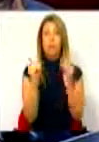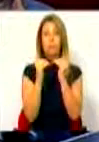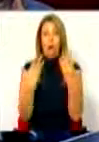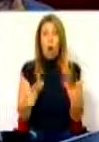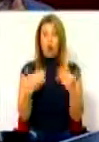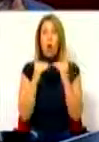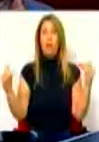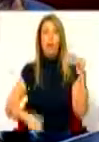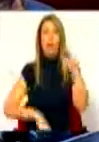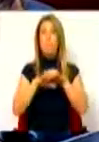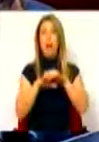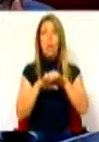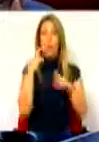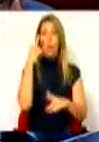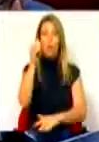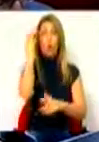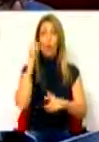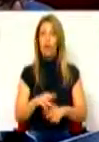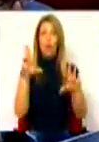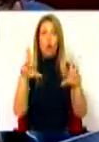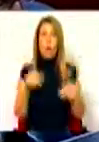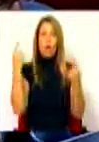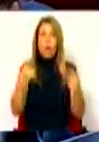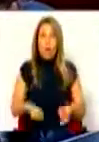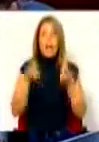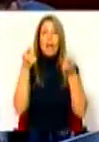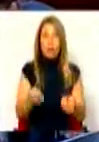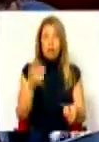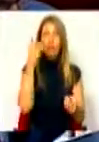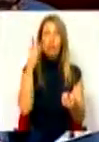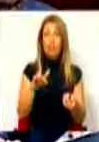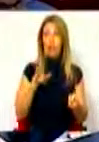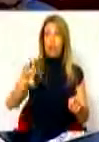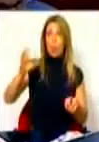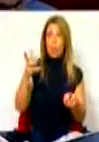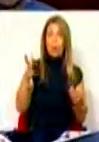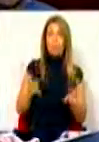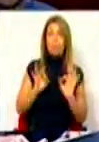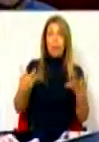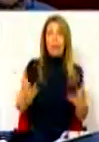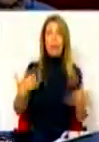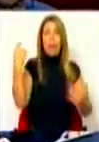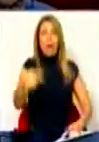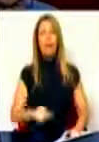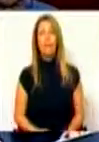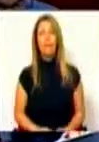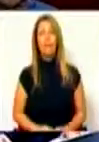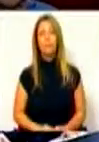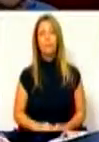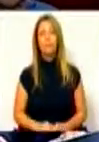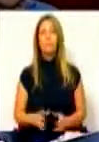sempre. Nunca houve um estoque tão elevado de investimento direto estrangeiro no nosso país como neste preciso momento. É